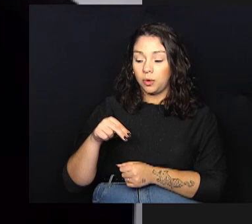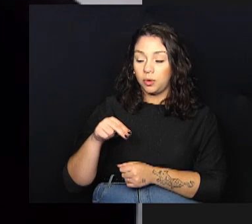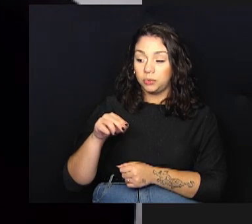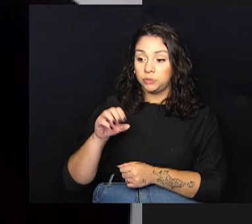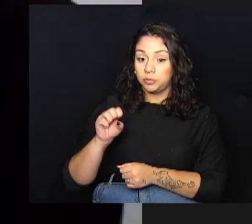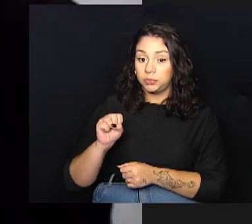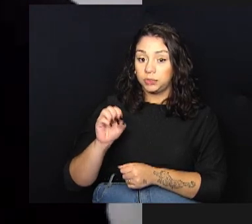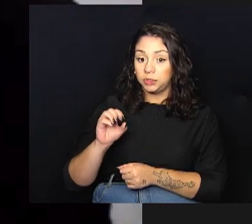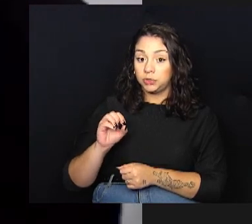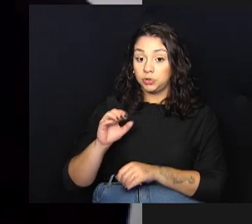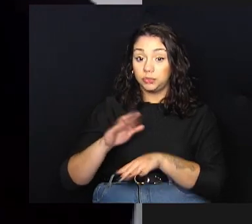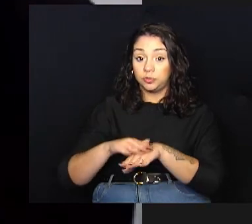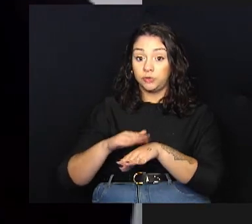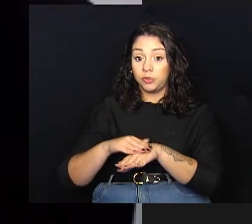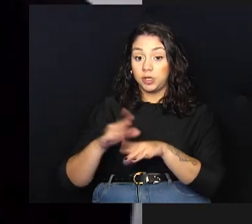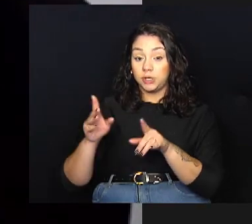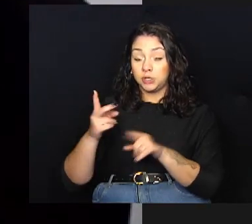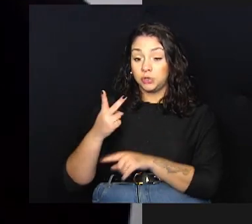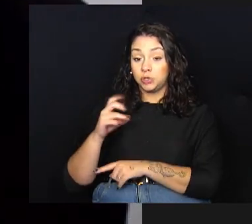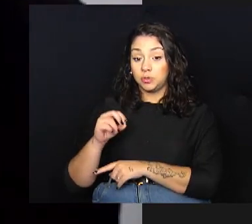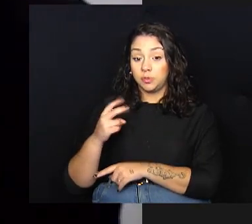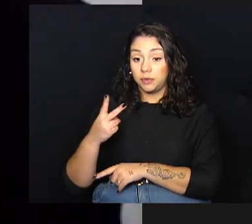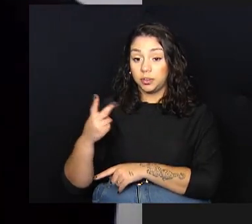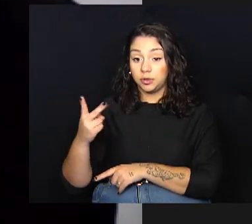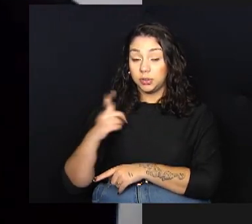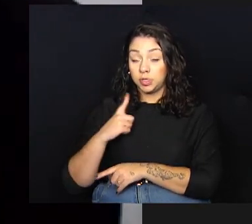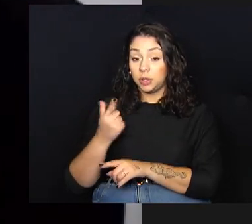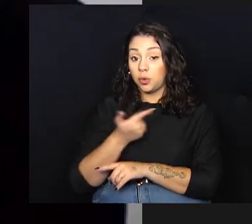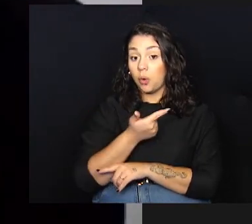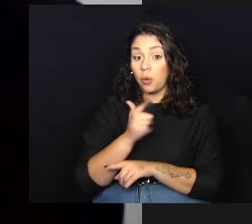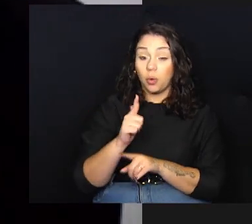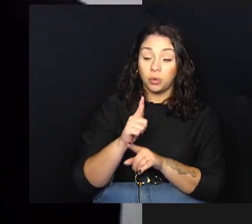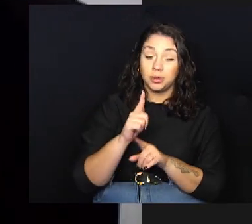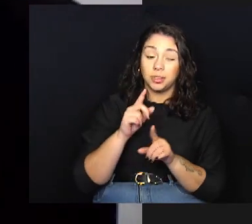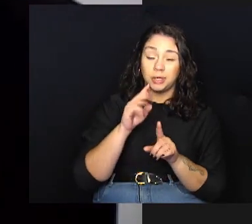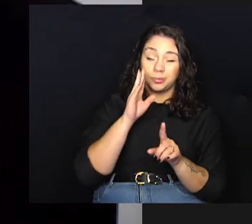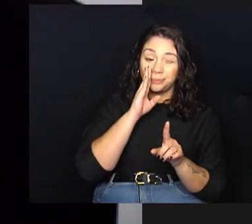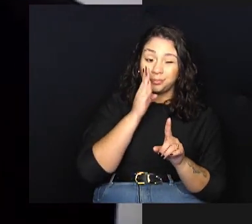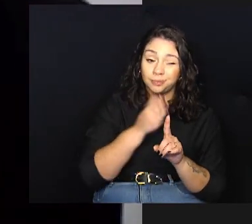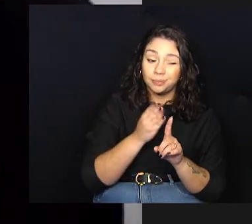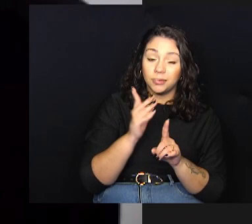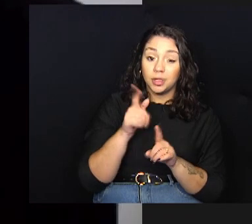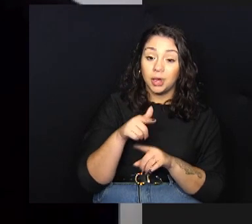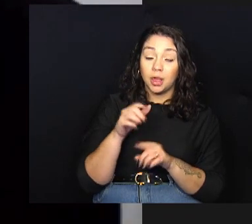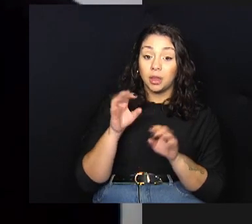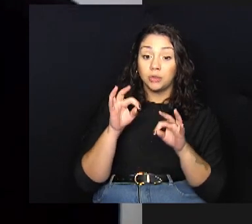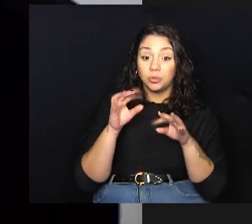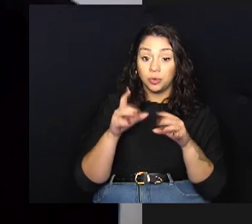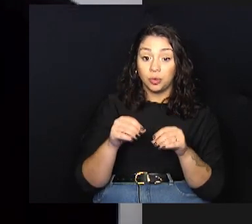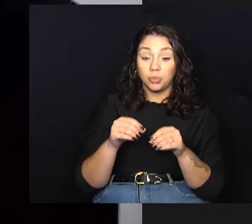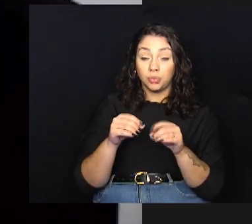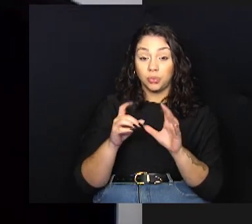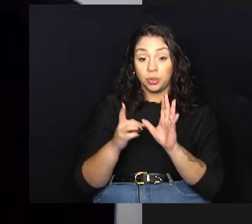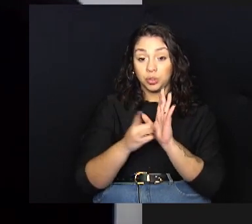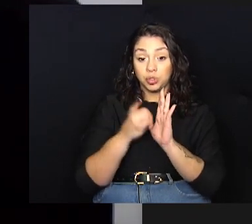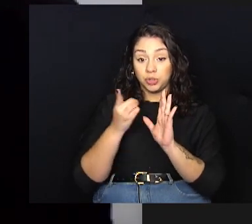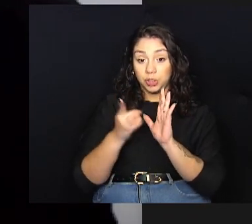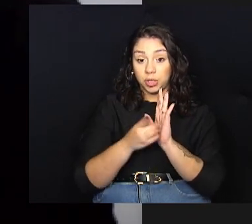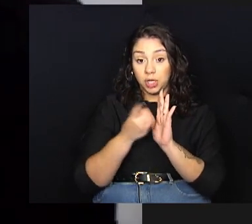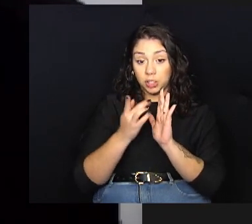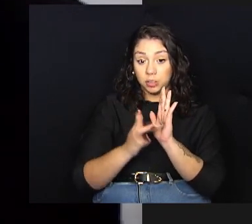2022 ele tem uma outra particularidade né que é um senso Praticamente todo digitalizado né então